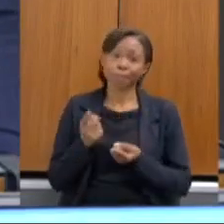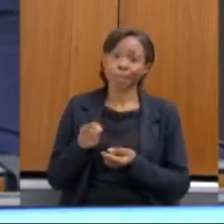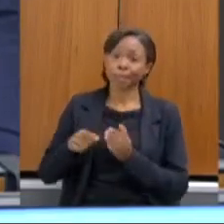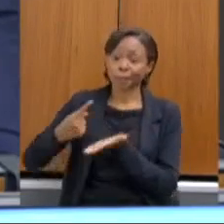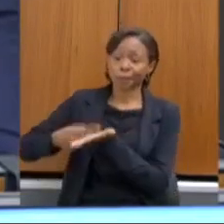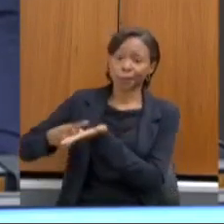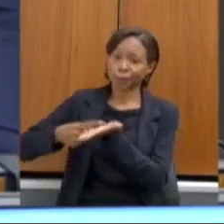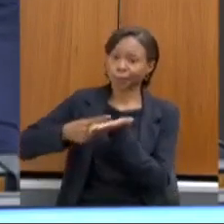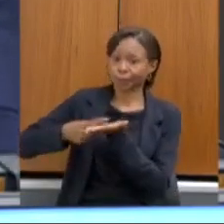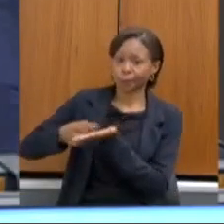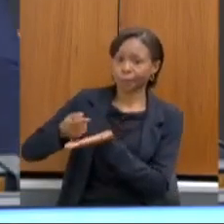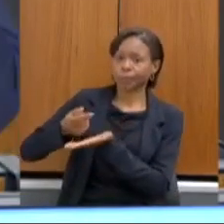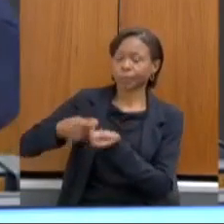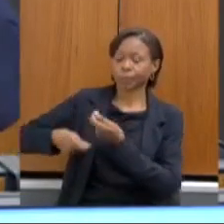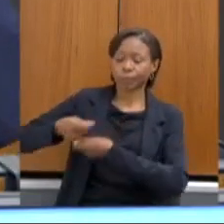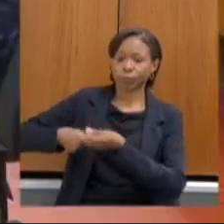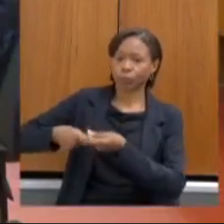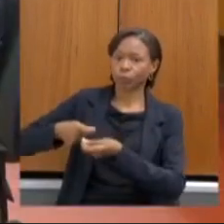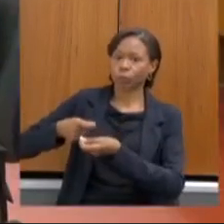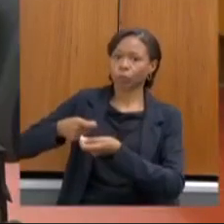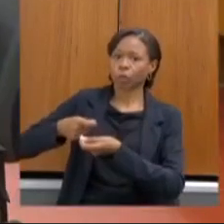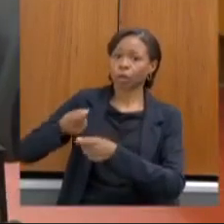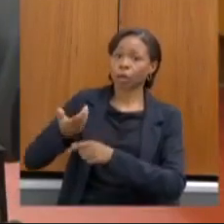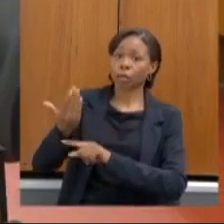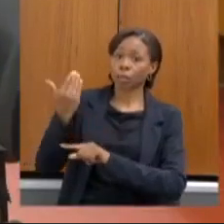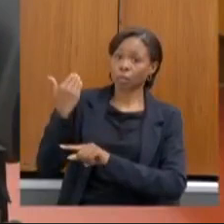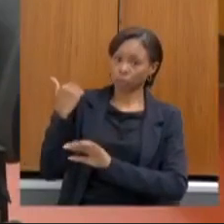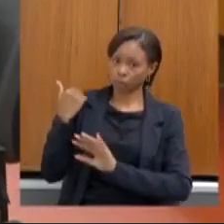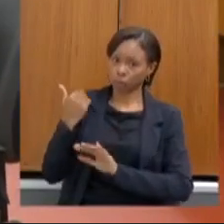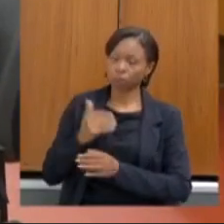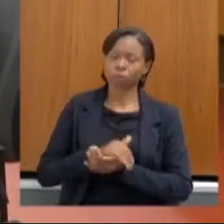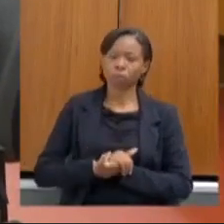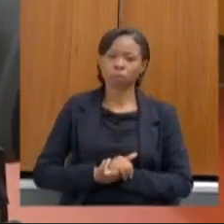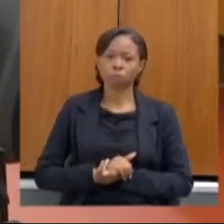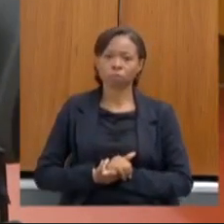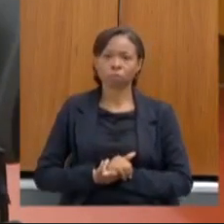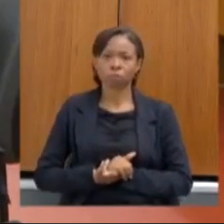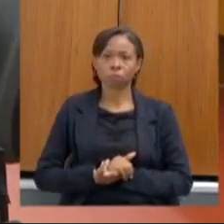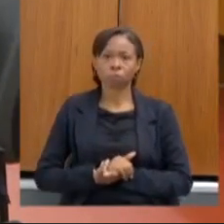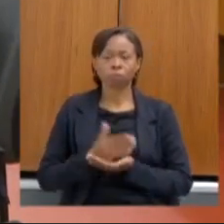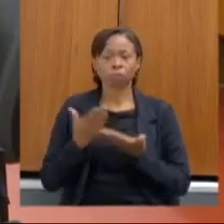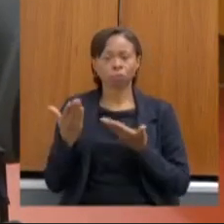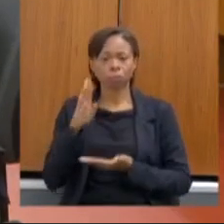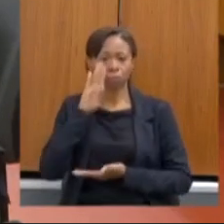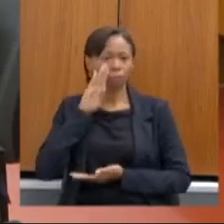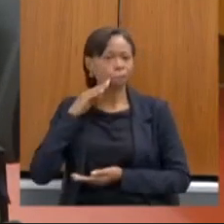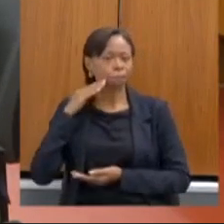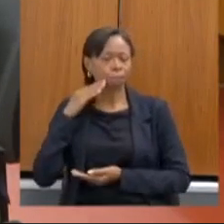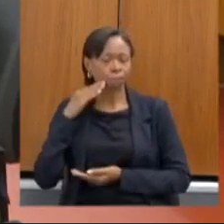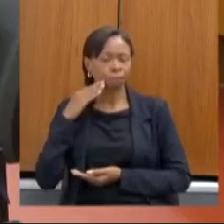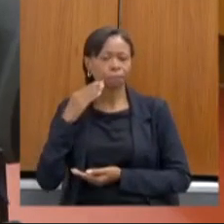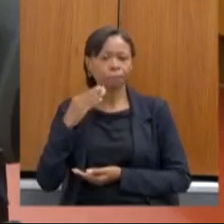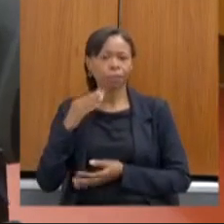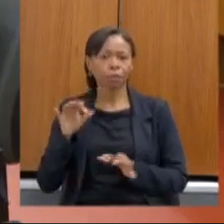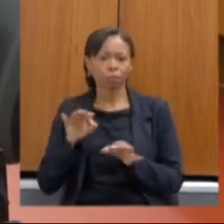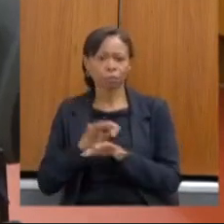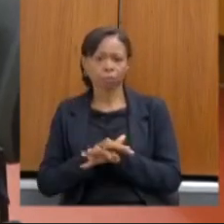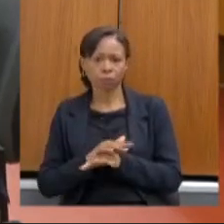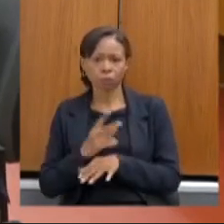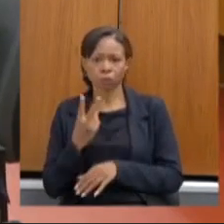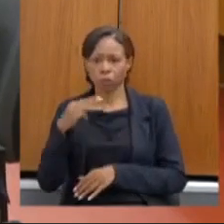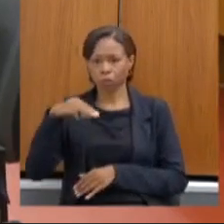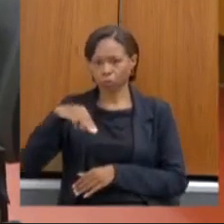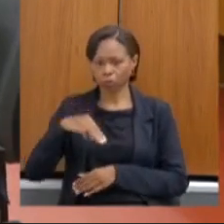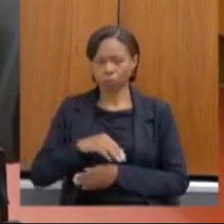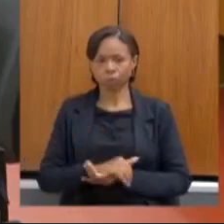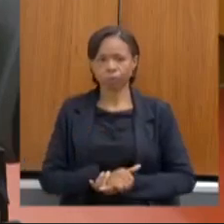acionistas feito na gestão passada Branco conclusão repasso a palavra a deputada Beatriz Cerqueira para mais dois minutos